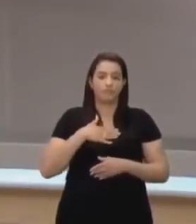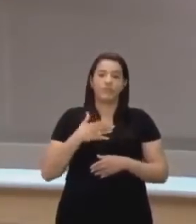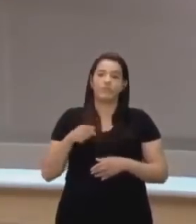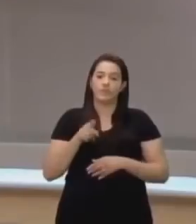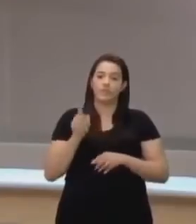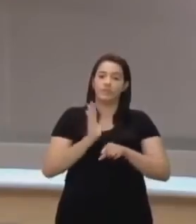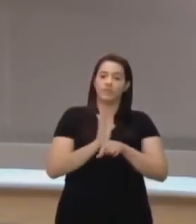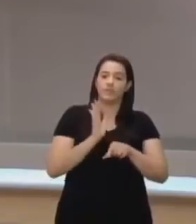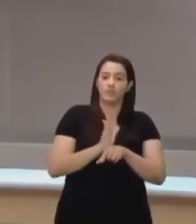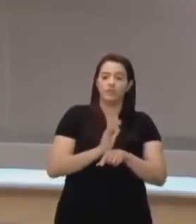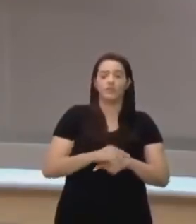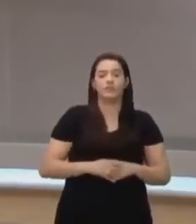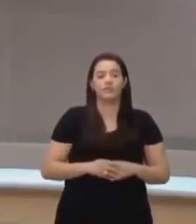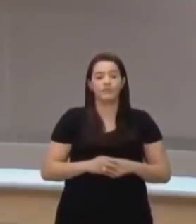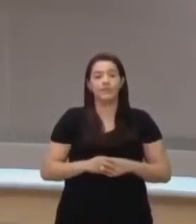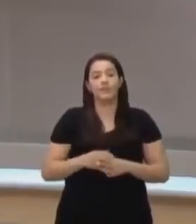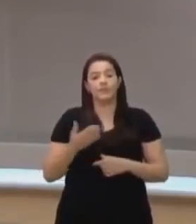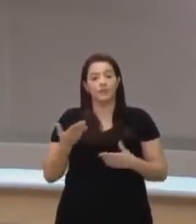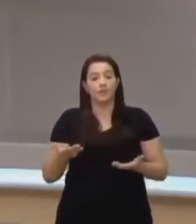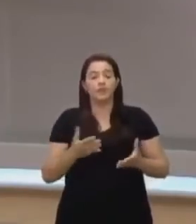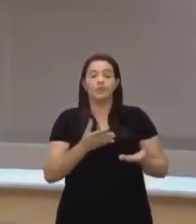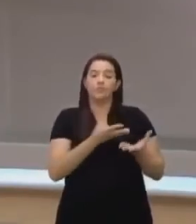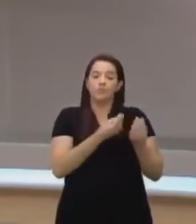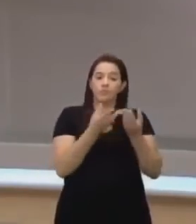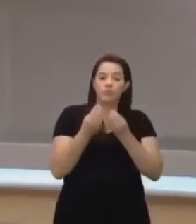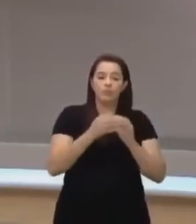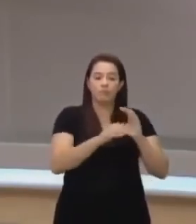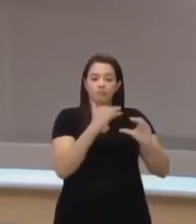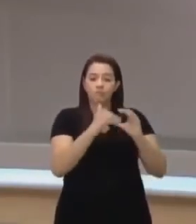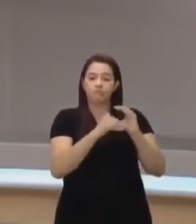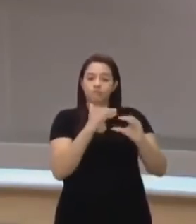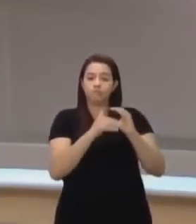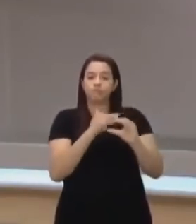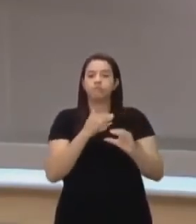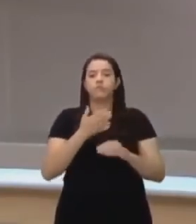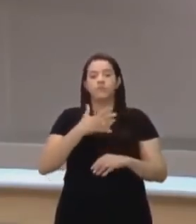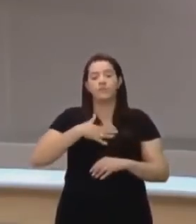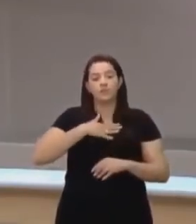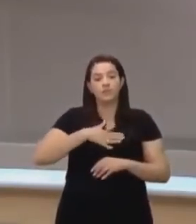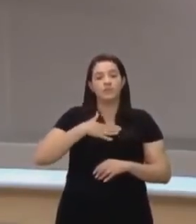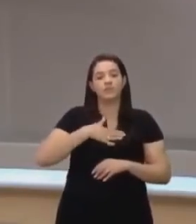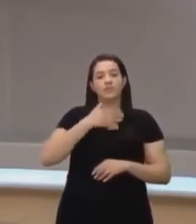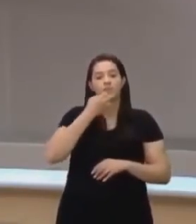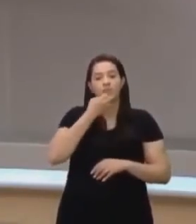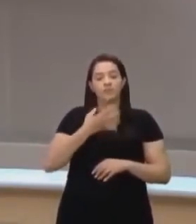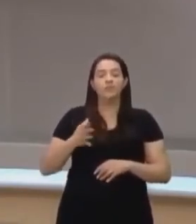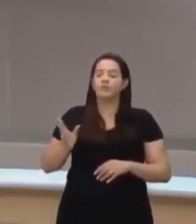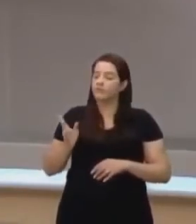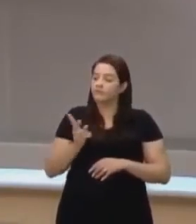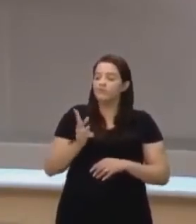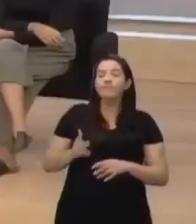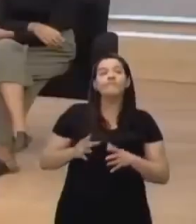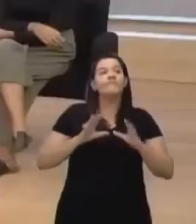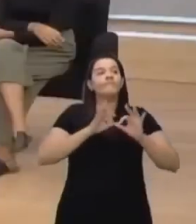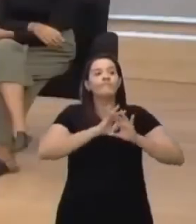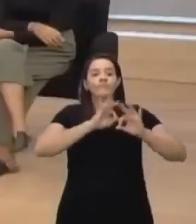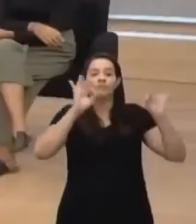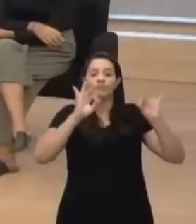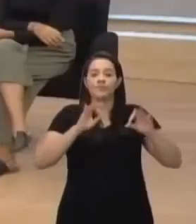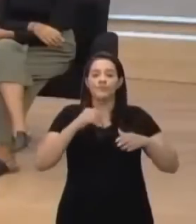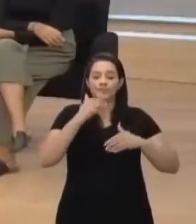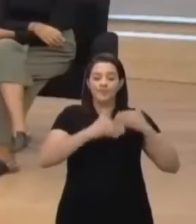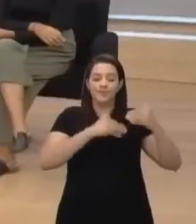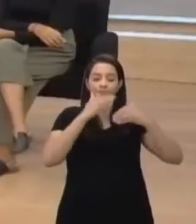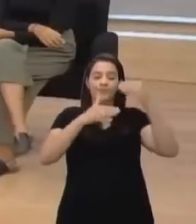muito. Tudo que a gente tem recebido pelas diretorias realmente tem sido muito significativo, sabe, professora Selma, Ana Cecília, a forma com que eles